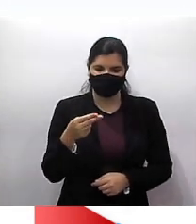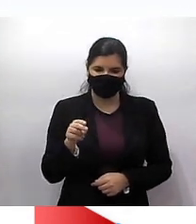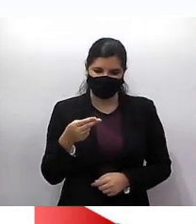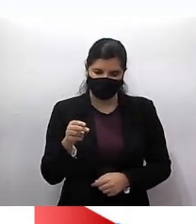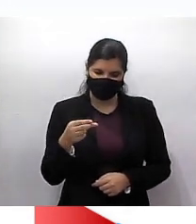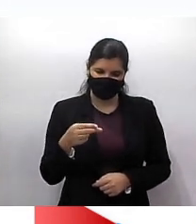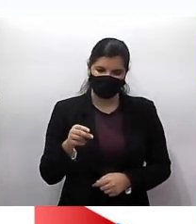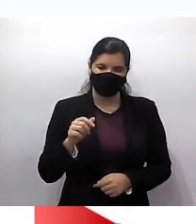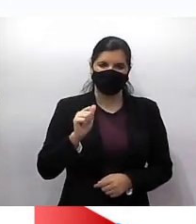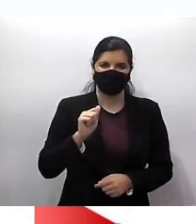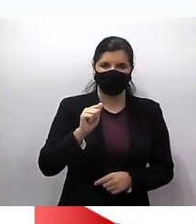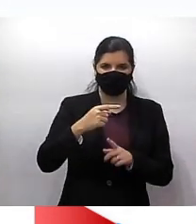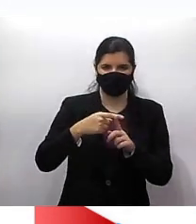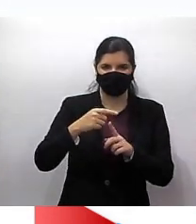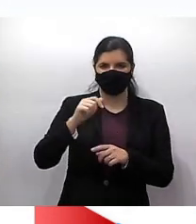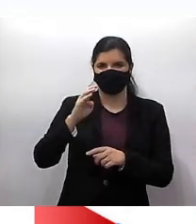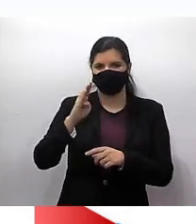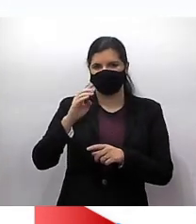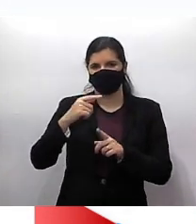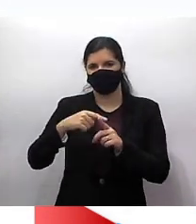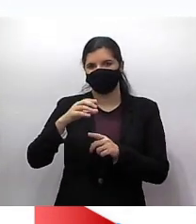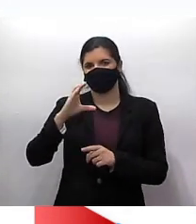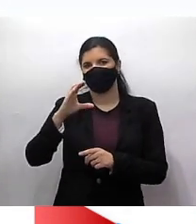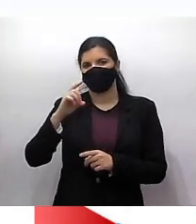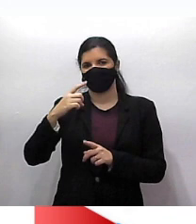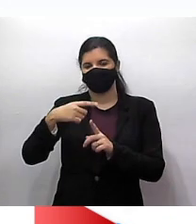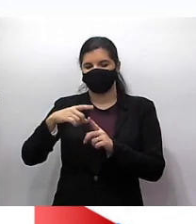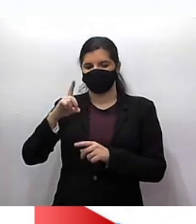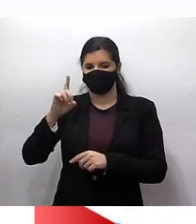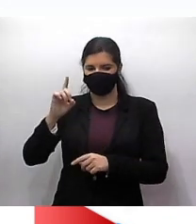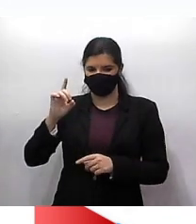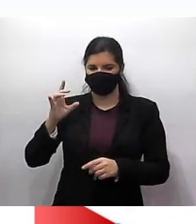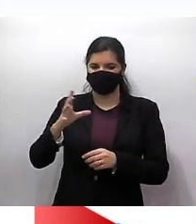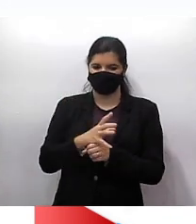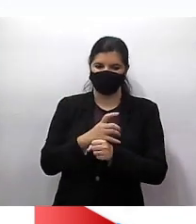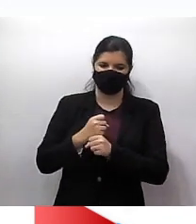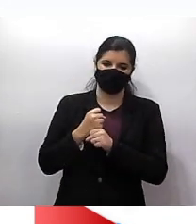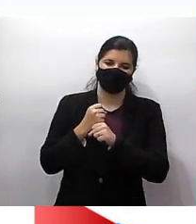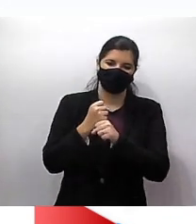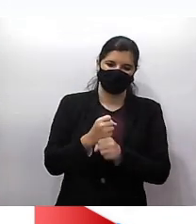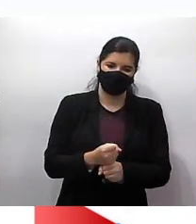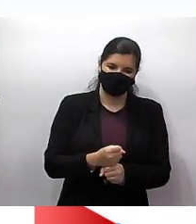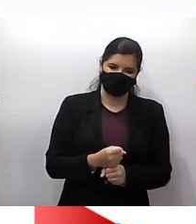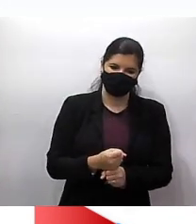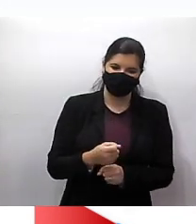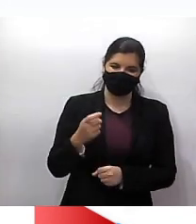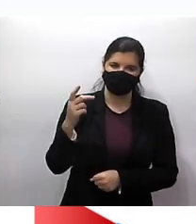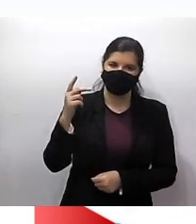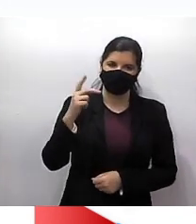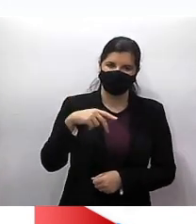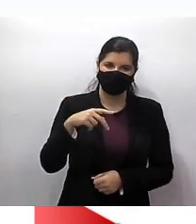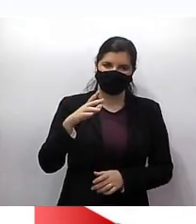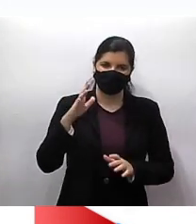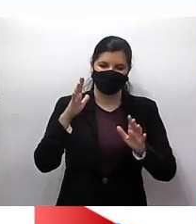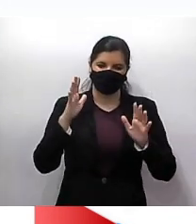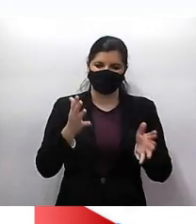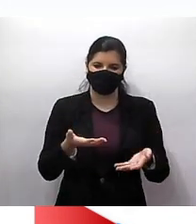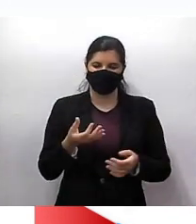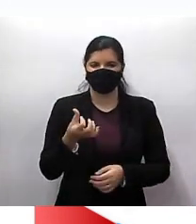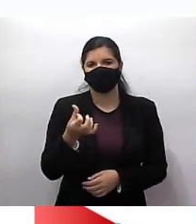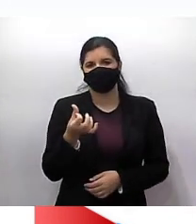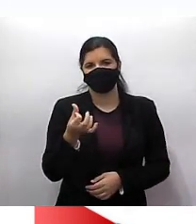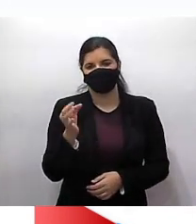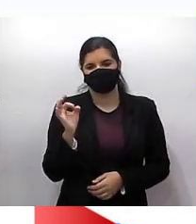Perímetro do retângulo, A mais B mais C mais D, a soma das suas medidas, e o perímetro que já foi dado,